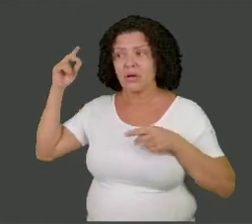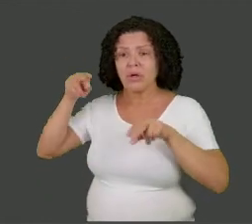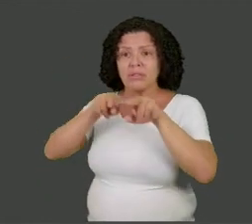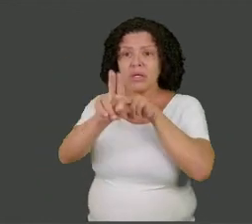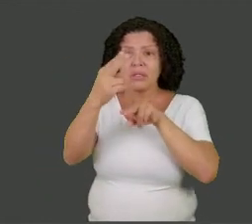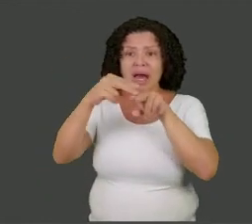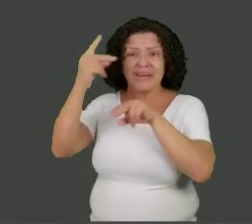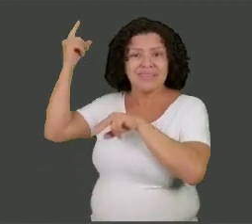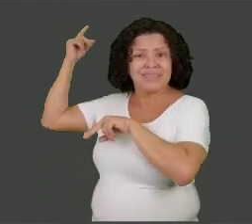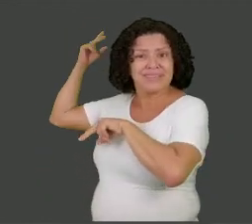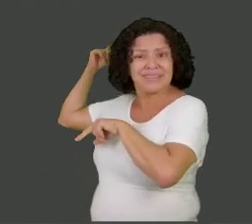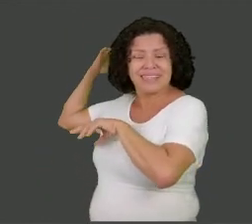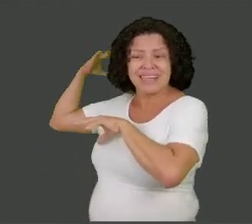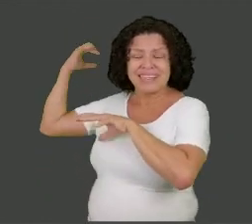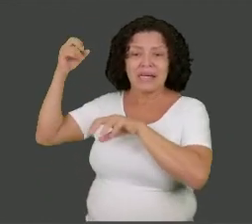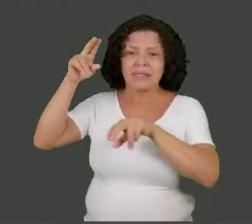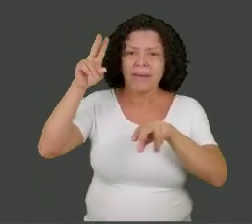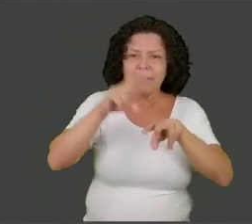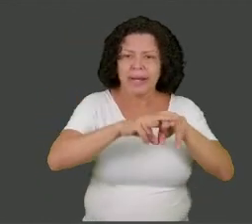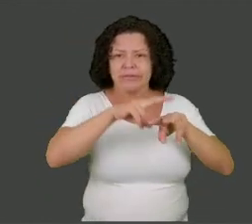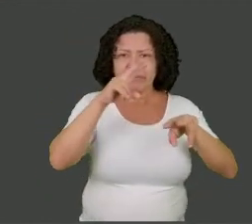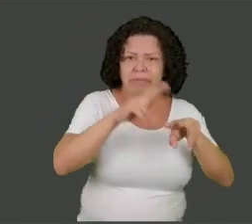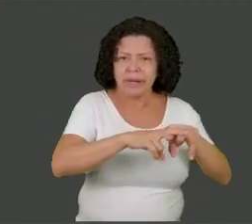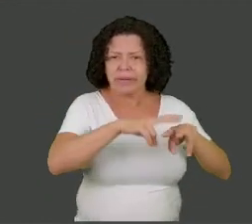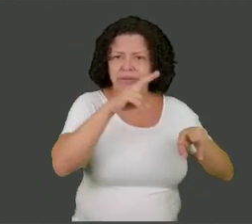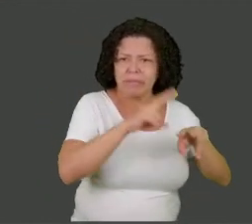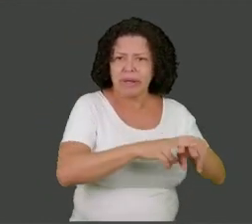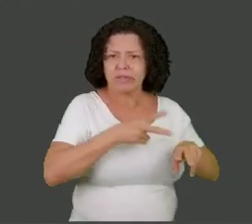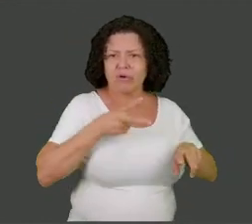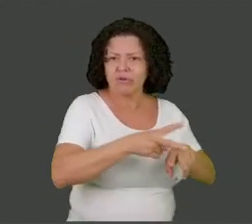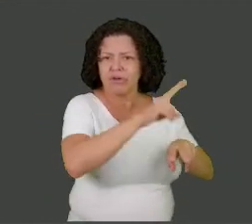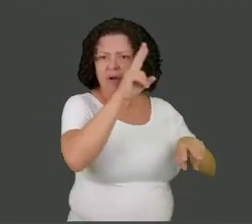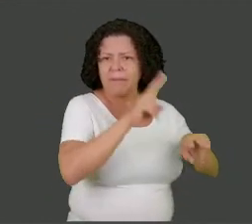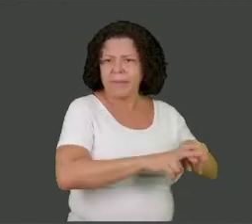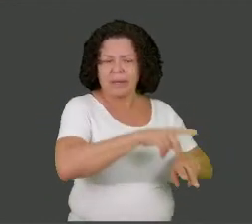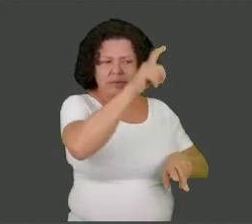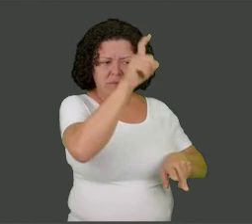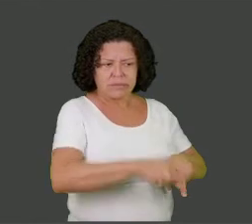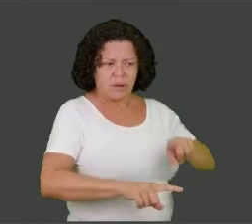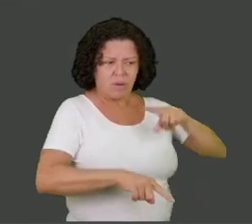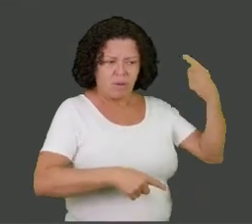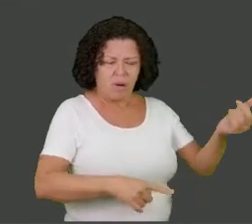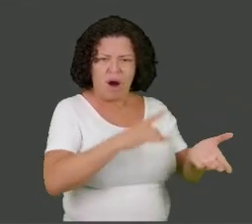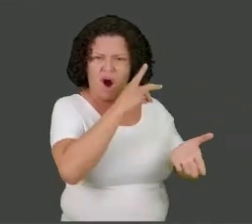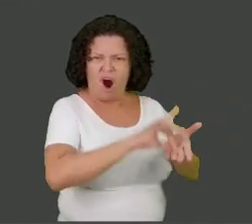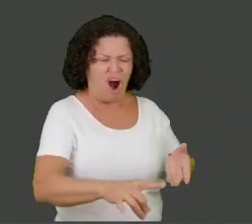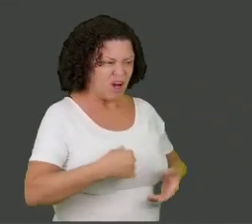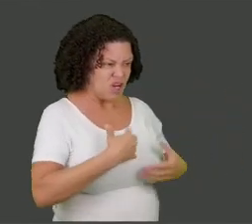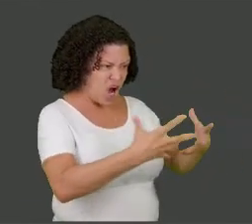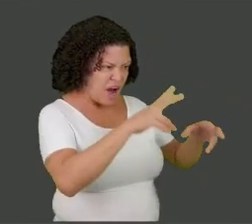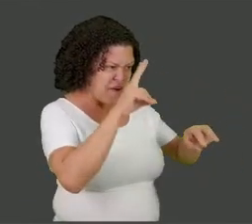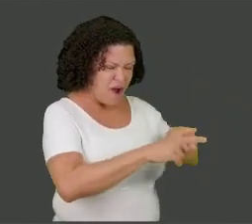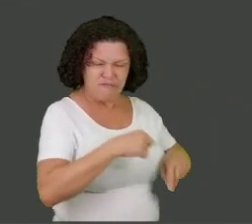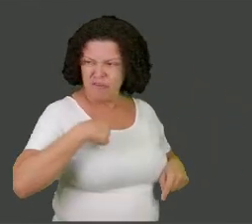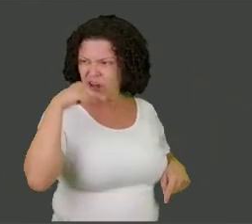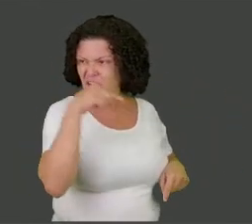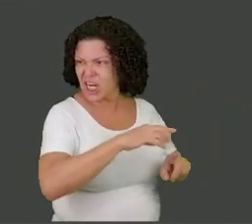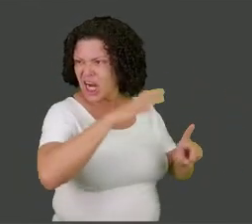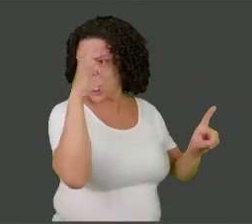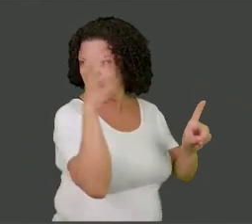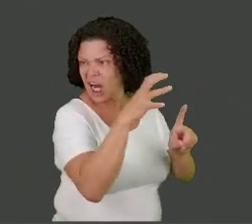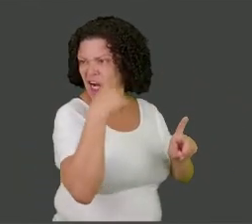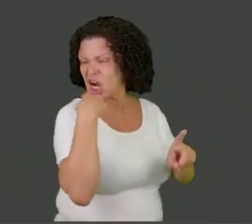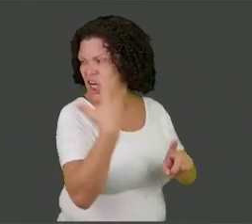vidas, e que vão, a cada encarnação e desencarne, continuam alimentando esse ódio,